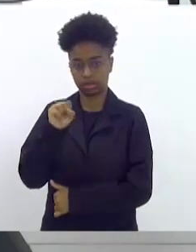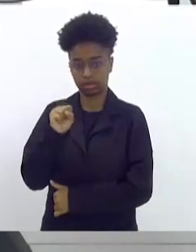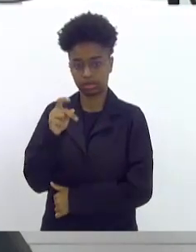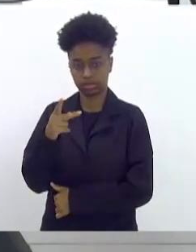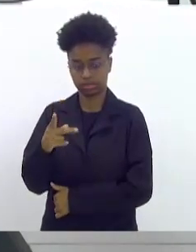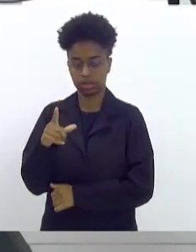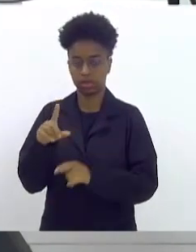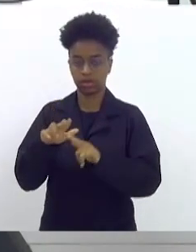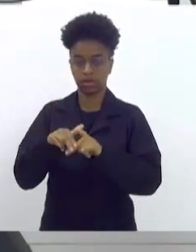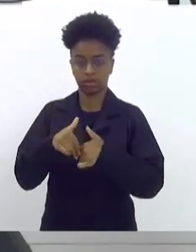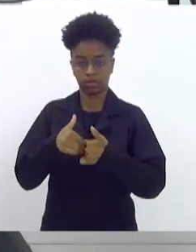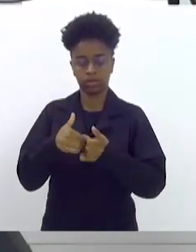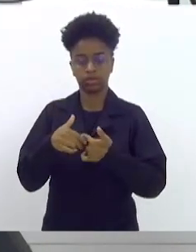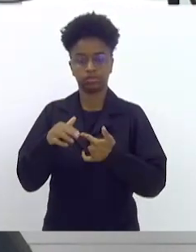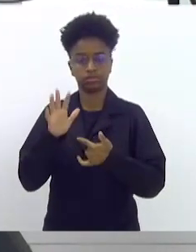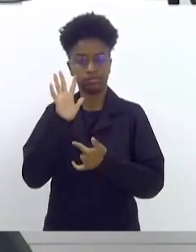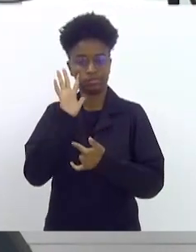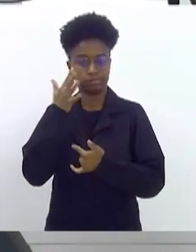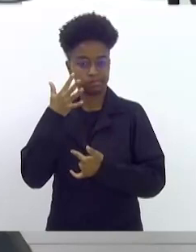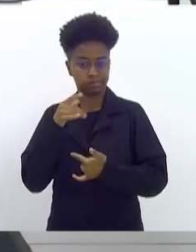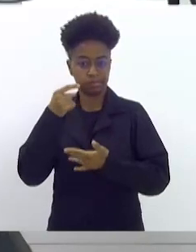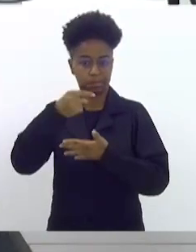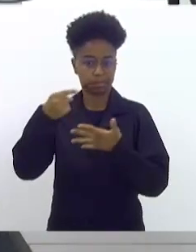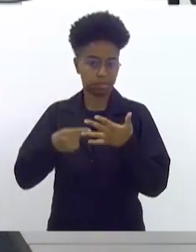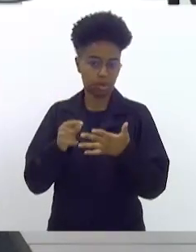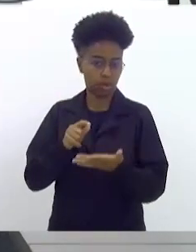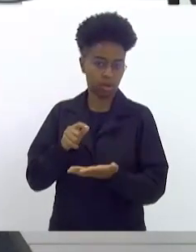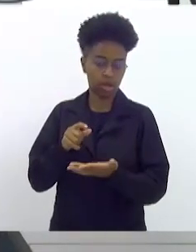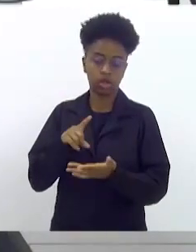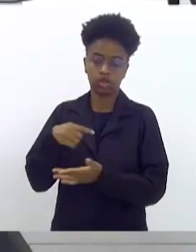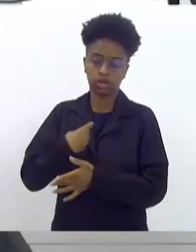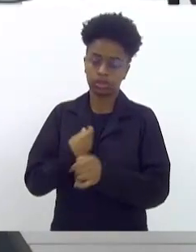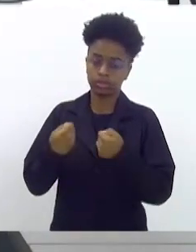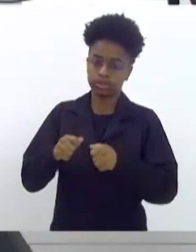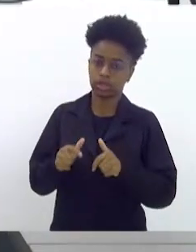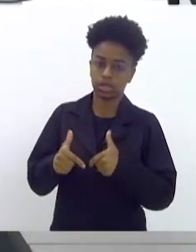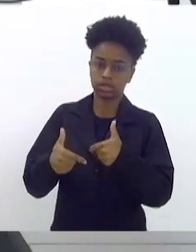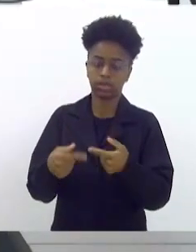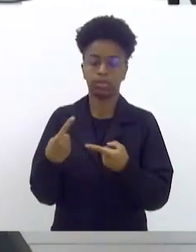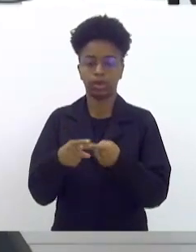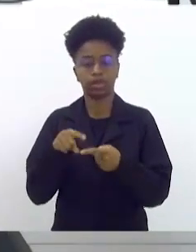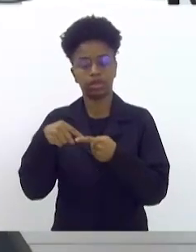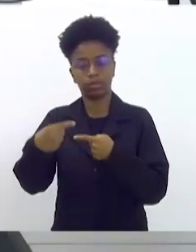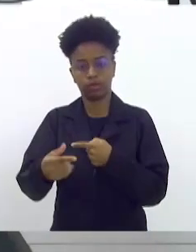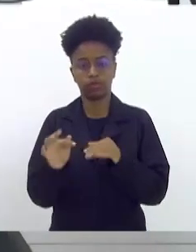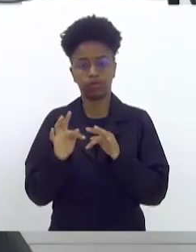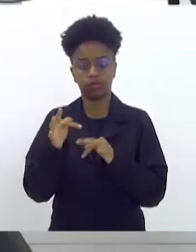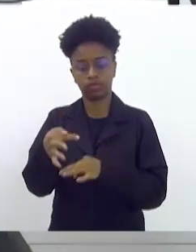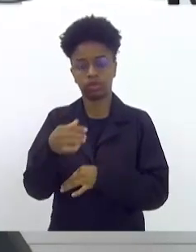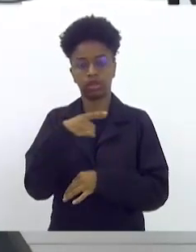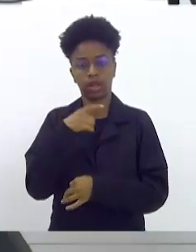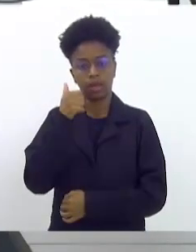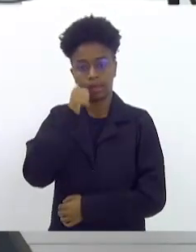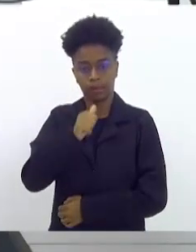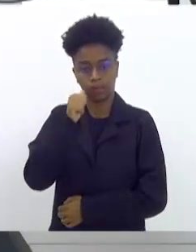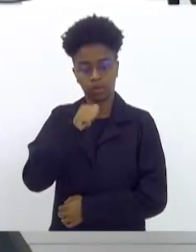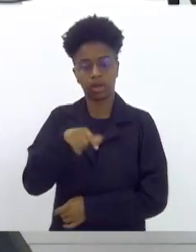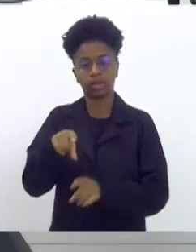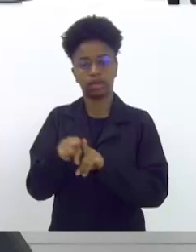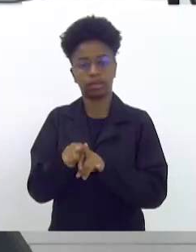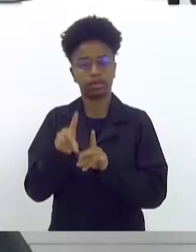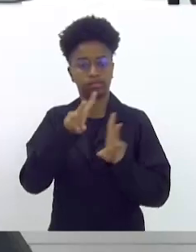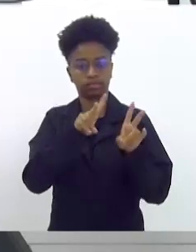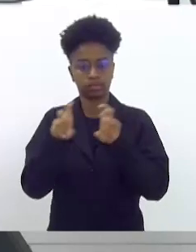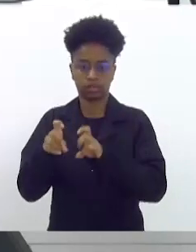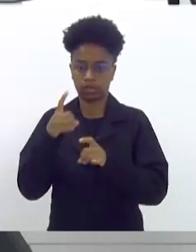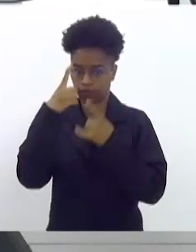das ponderações doutrinárias que possam fazer, para que um dia a gente possa ter dentro do dossiê Mulher a questão da violência de